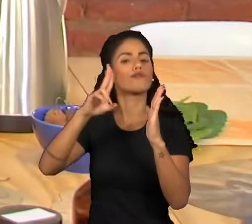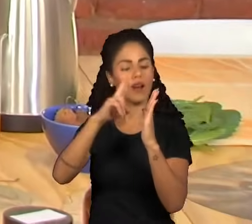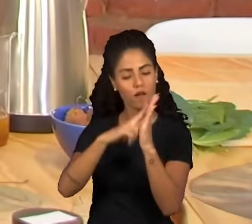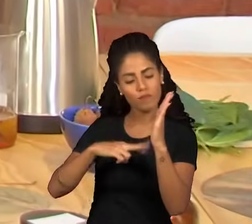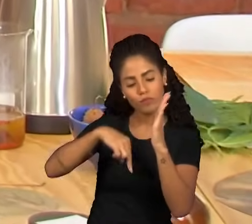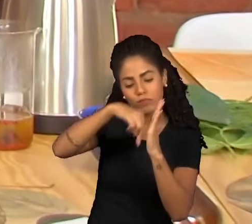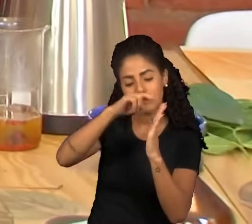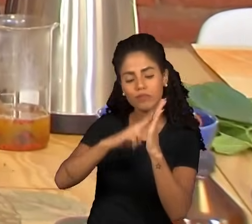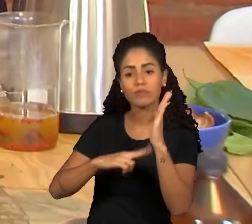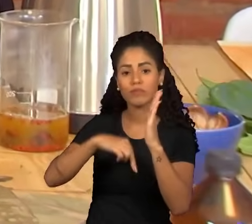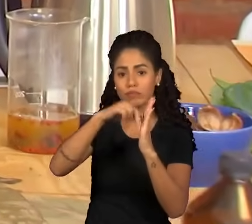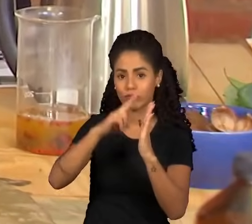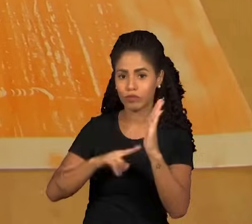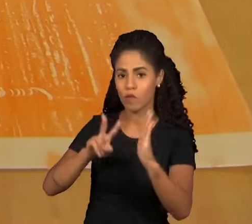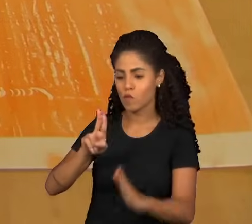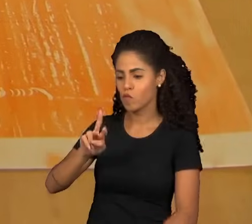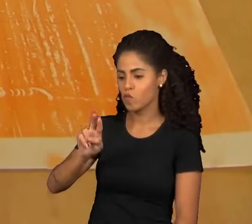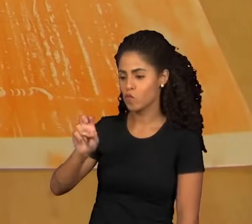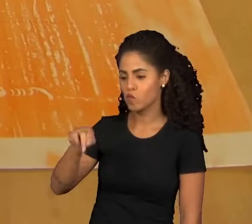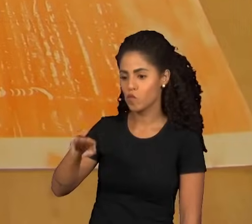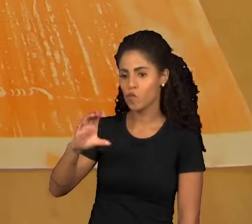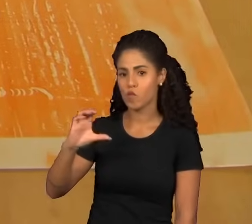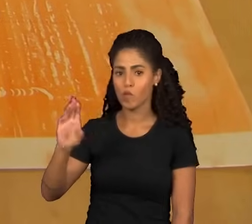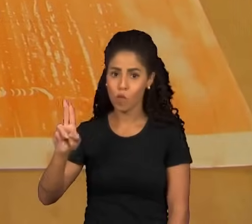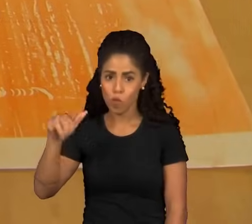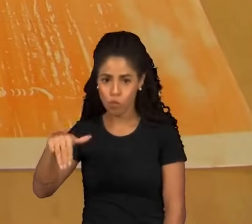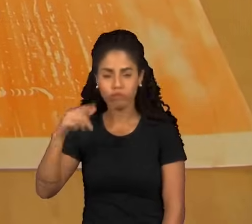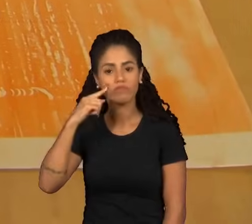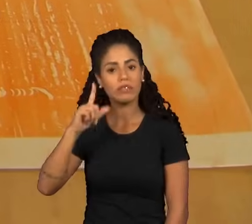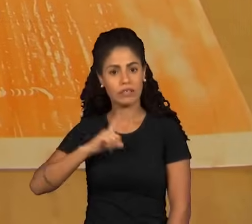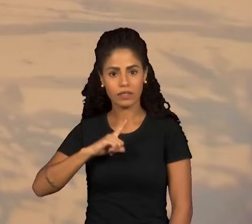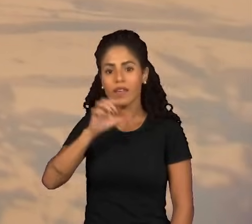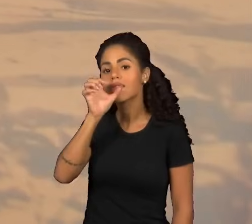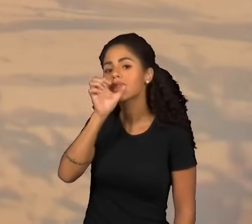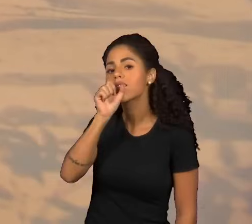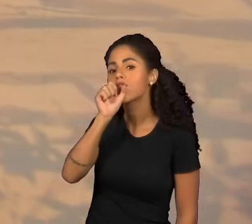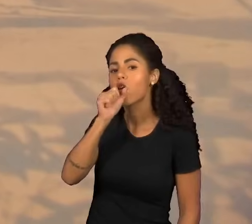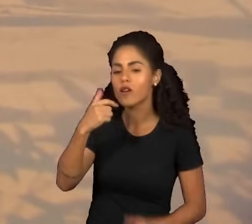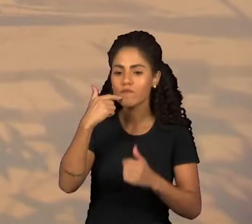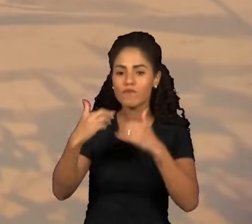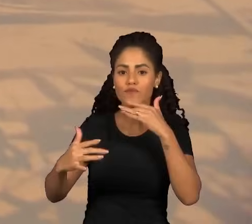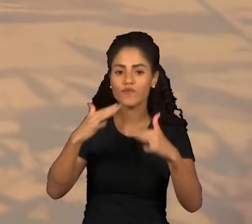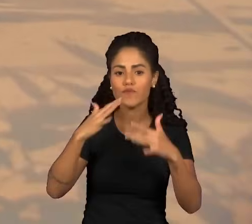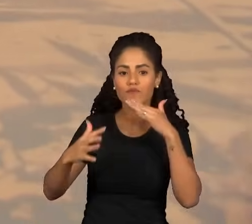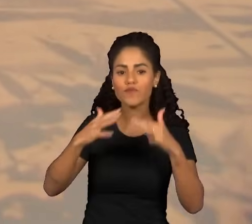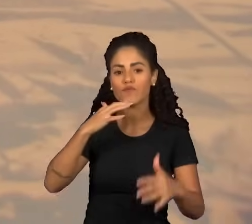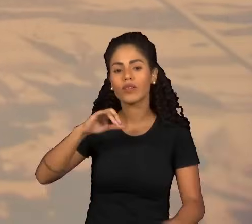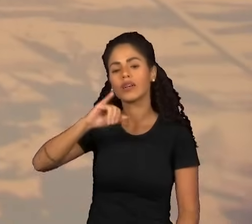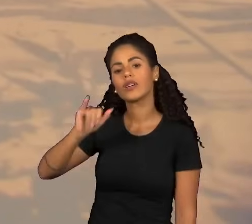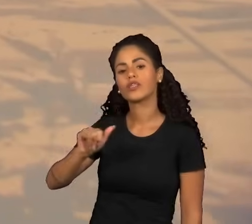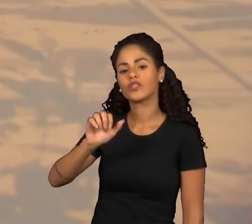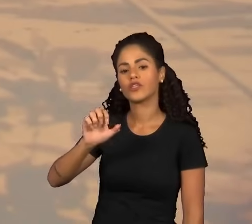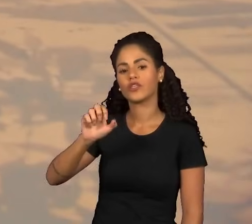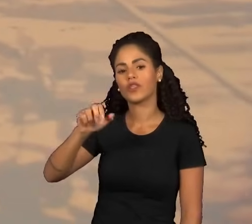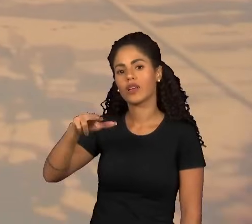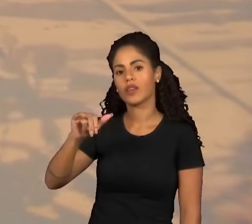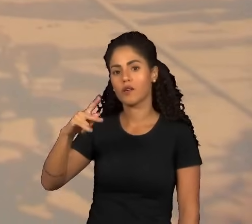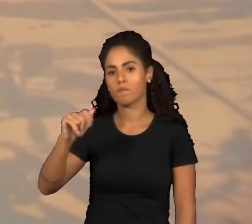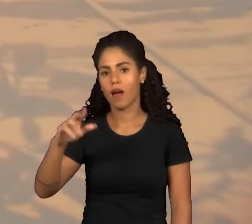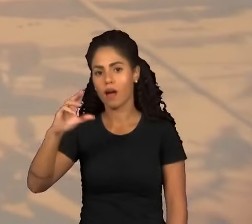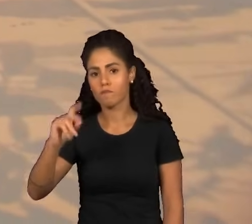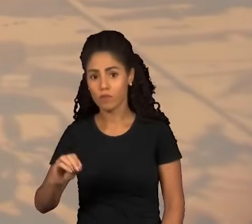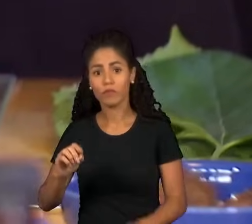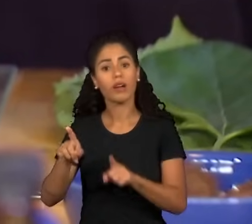solução feita à base de urucum. Resulta na impressão laranja, o genipapo na azul. São duas sementes